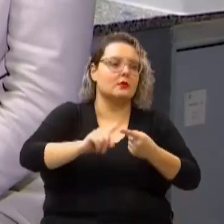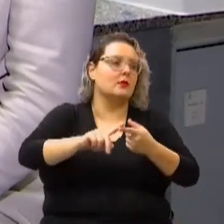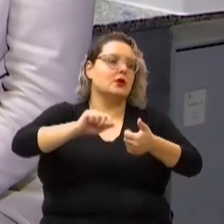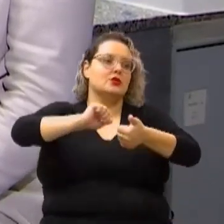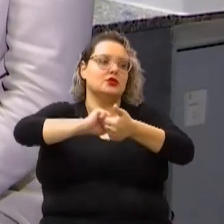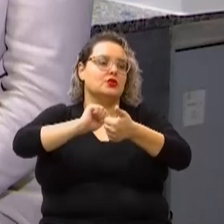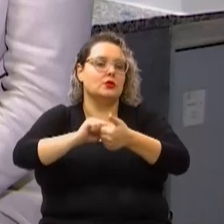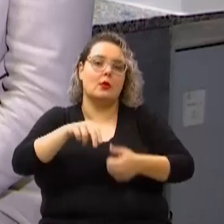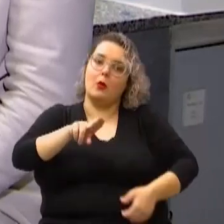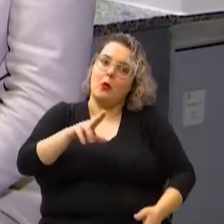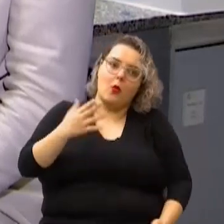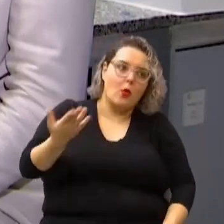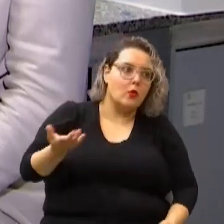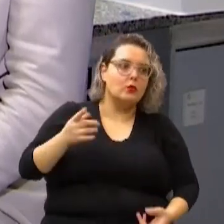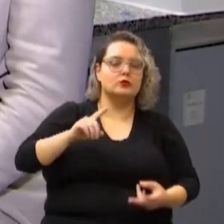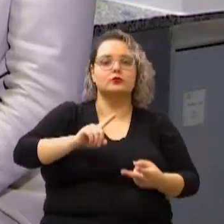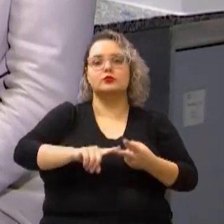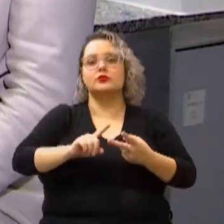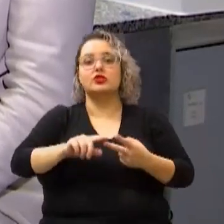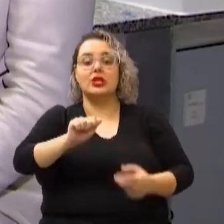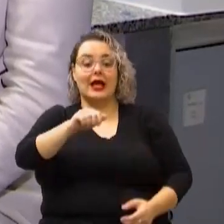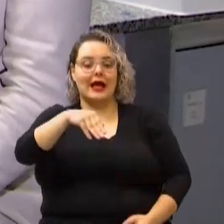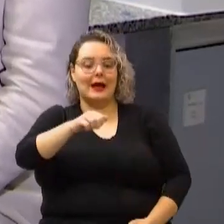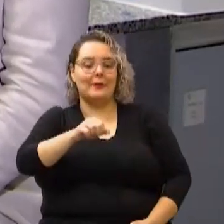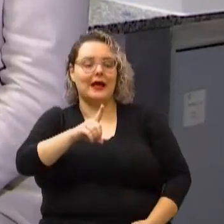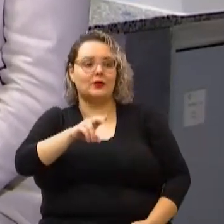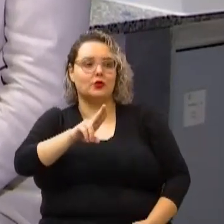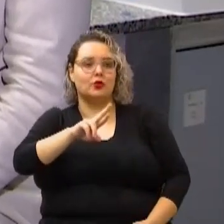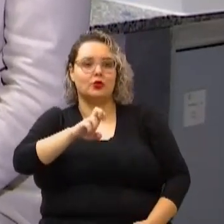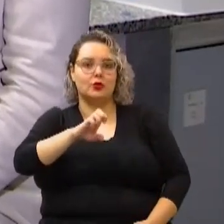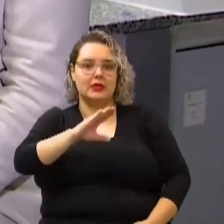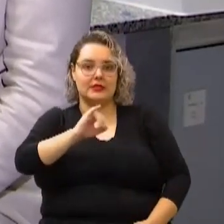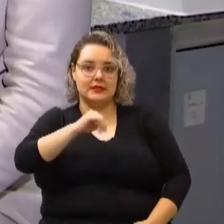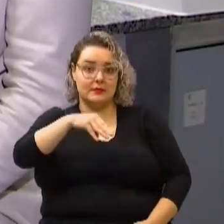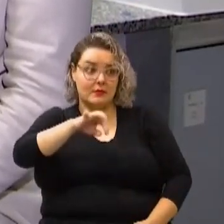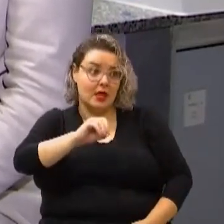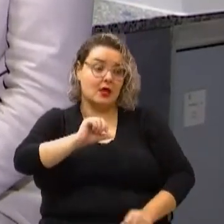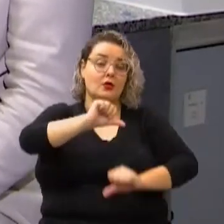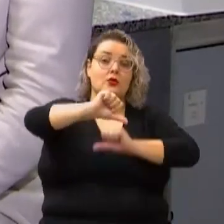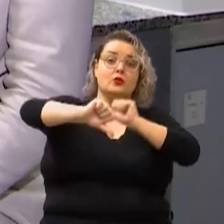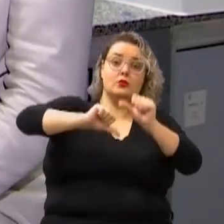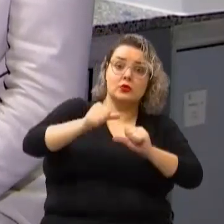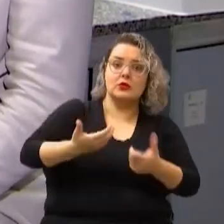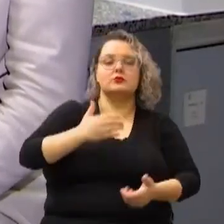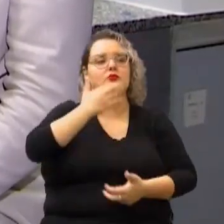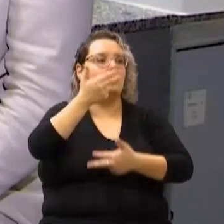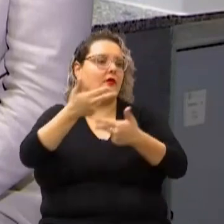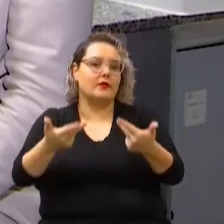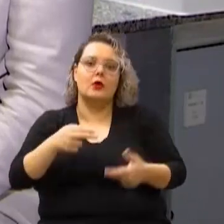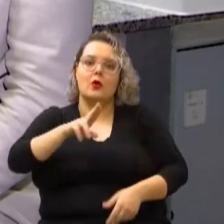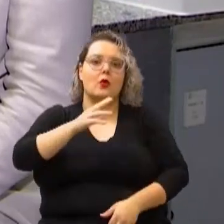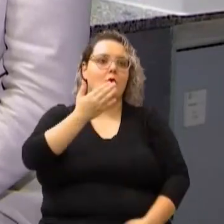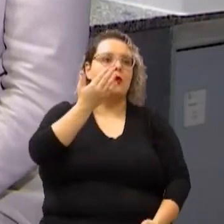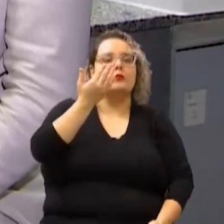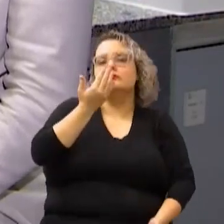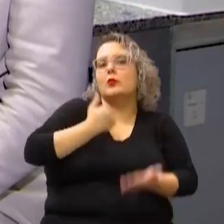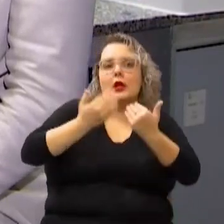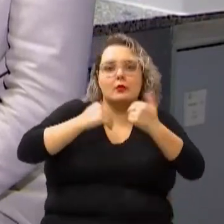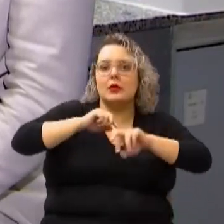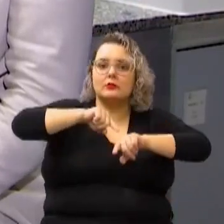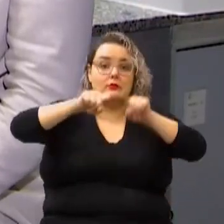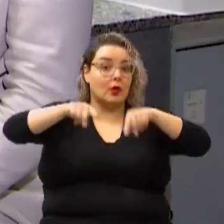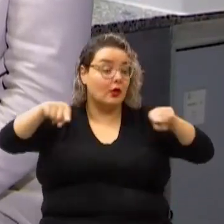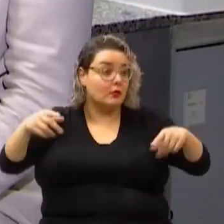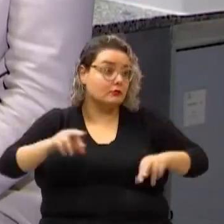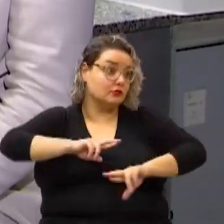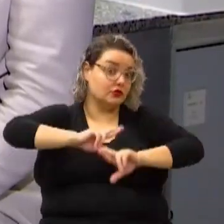de qualidade ou de amadurecimento de uma fruta, de mudanças que vão ocorrendo ao longo do tempo, ou um alimento que está